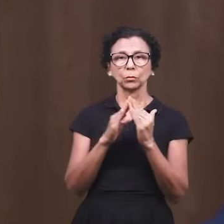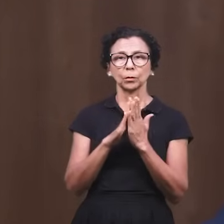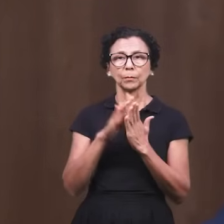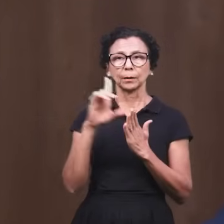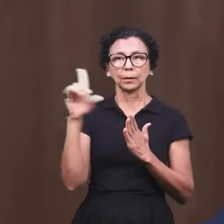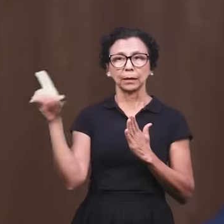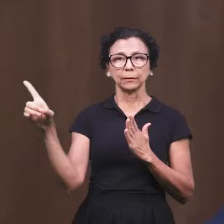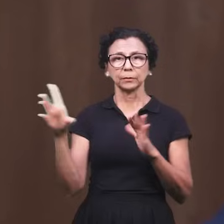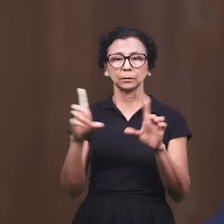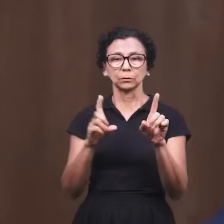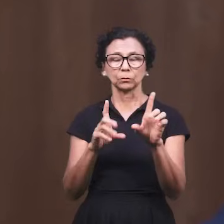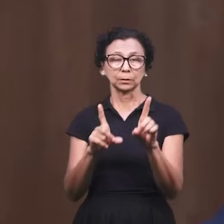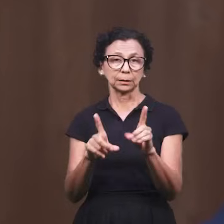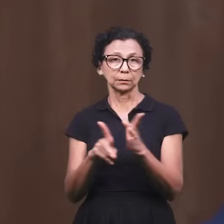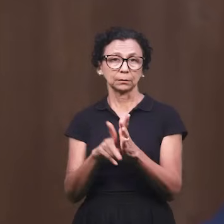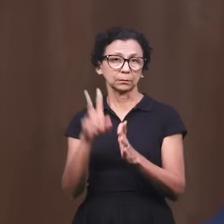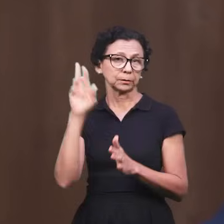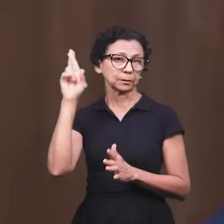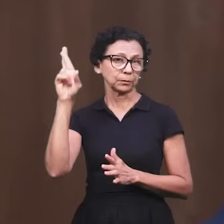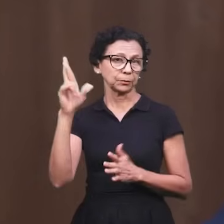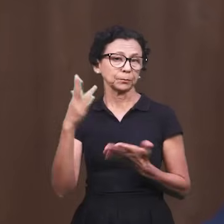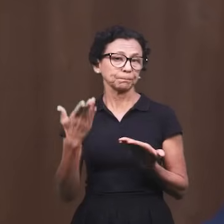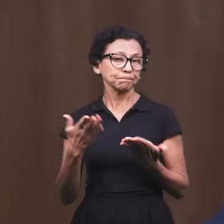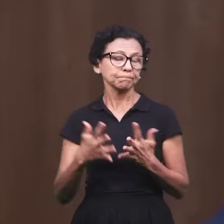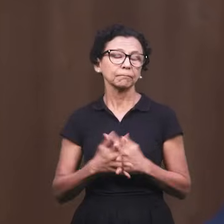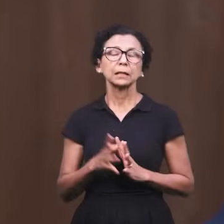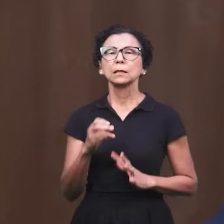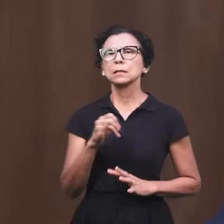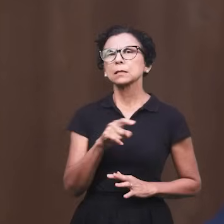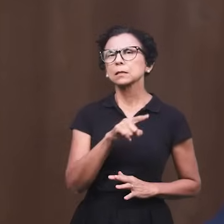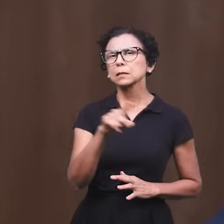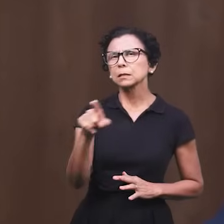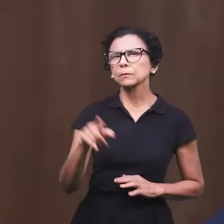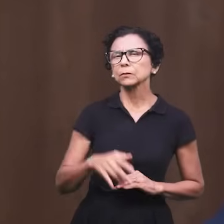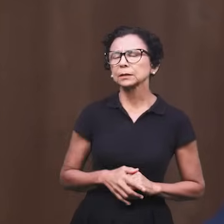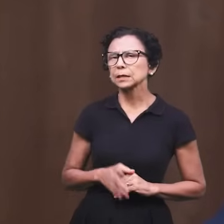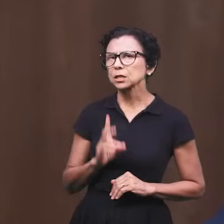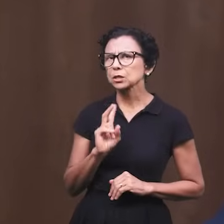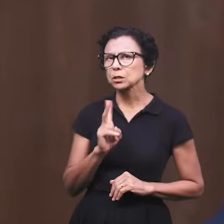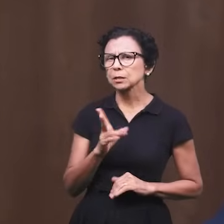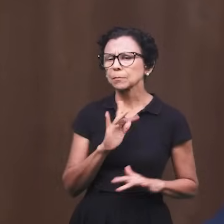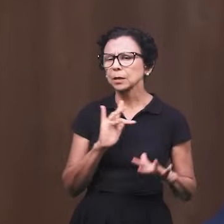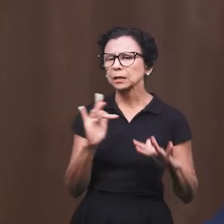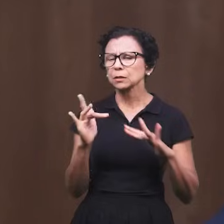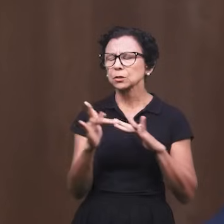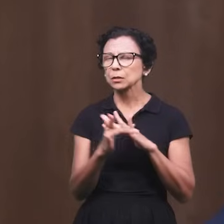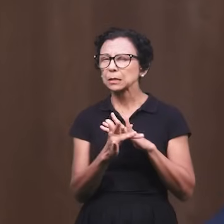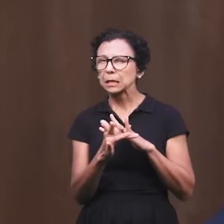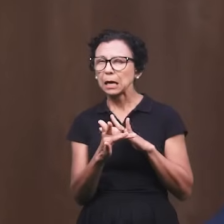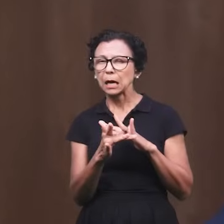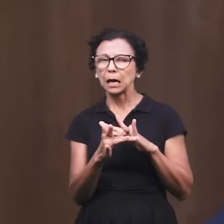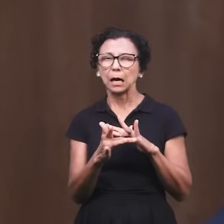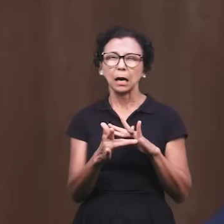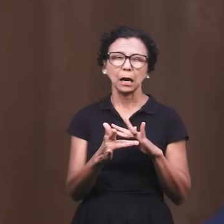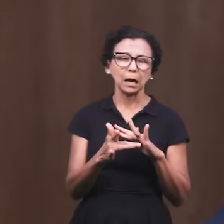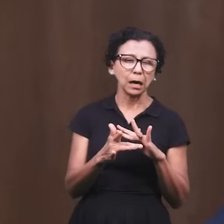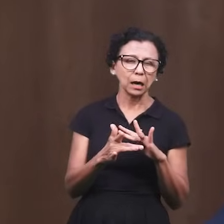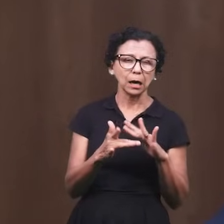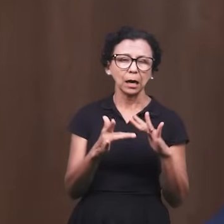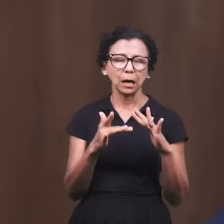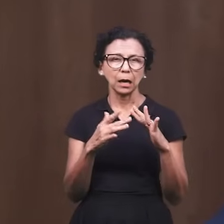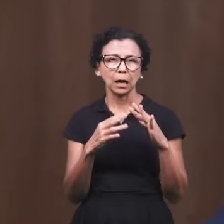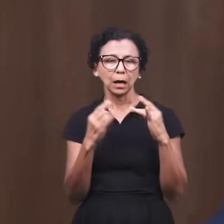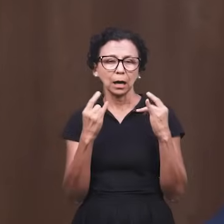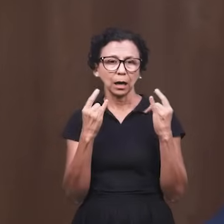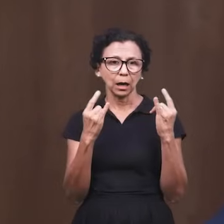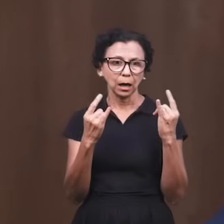com o ensino do Senhor. Então, é aquilo que nós falamos aqui. Se você vive de rede social e você está seguindo